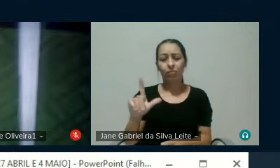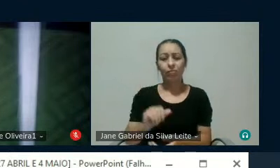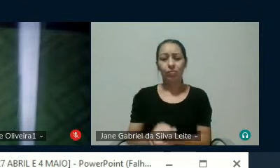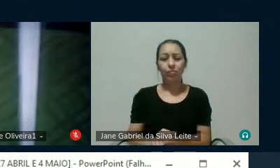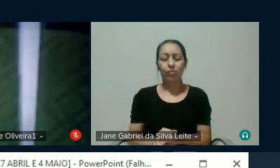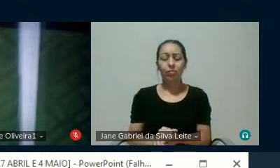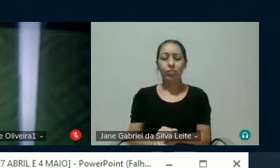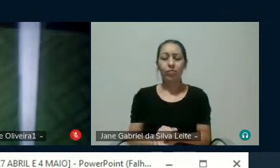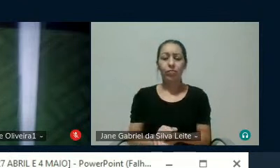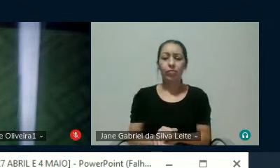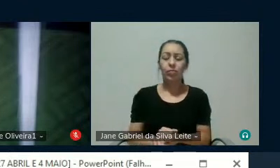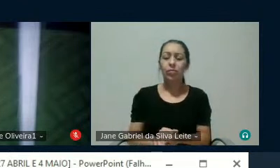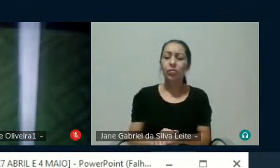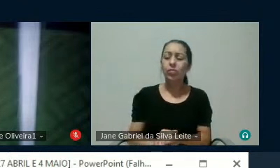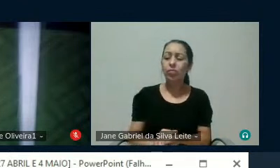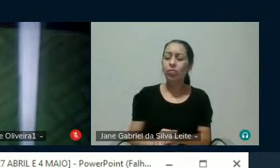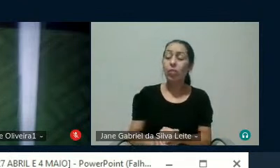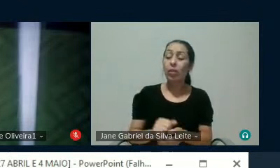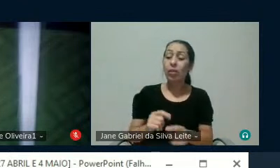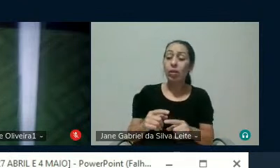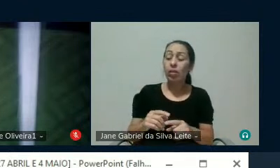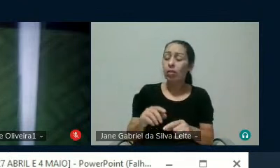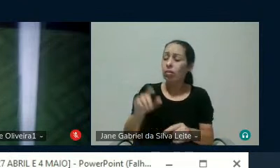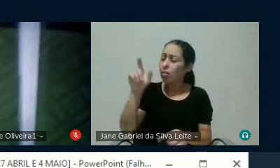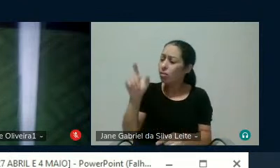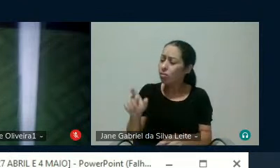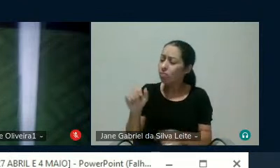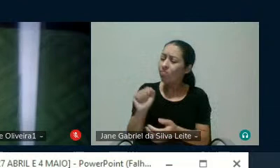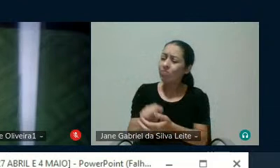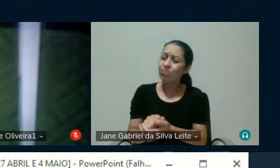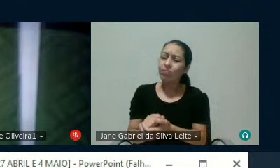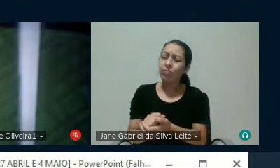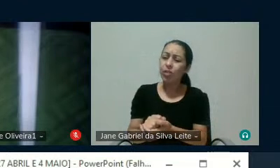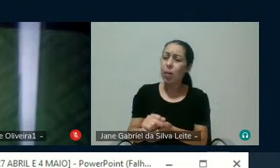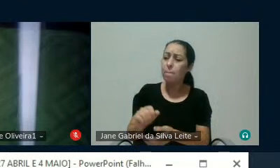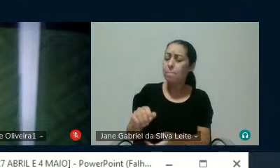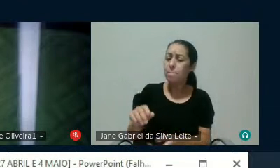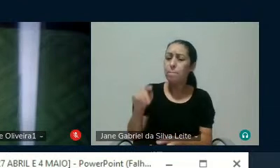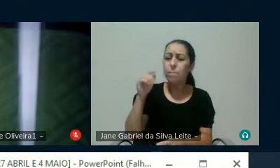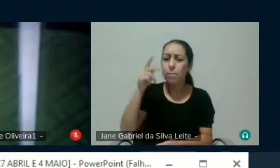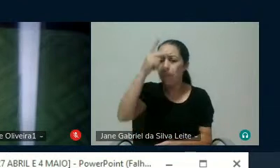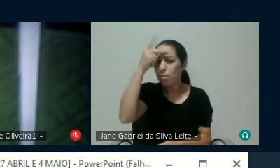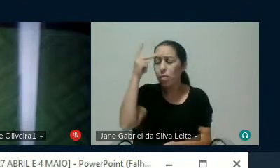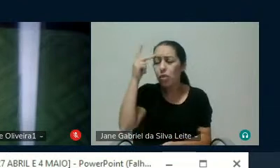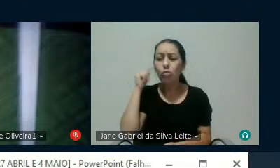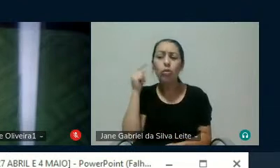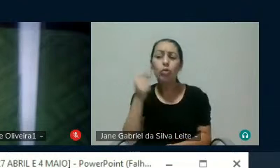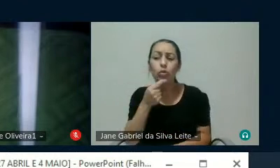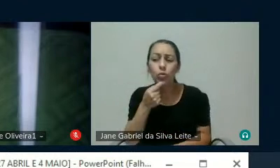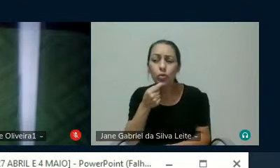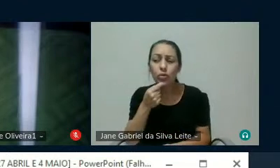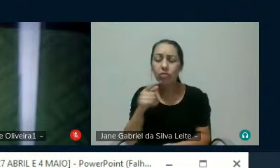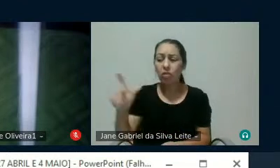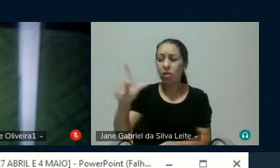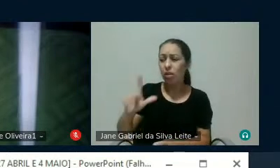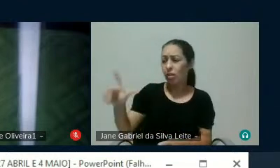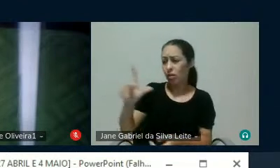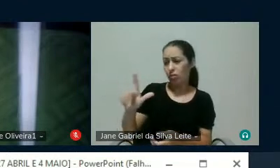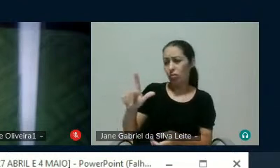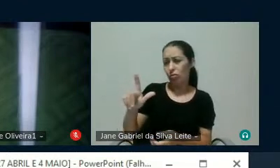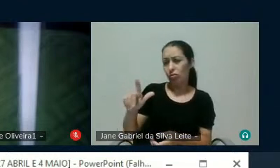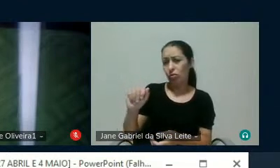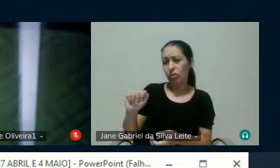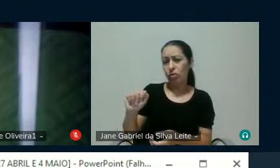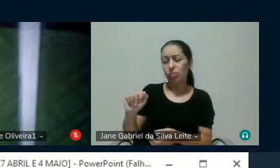de uma literatura em língua de sinais feita por pessoas surdas, a literatura em Libras faz parte da